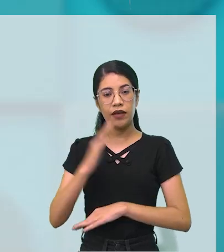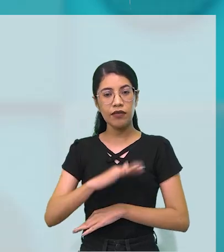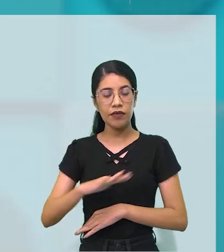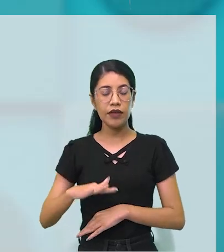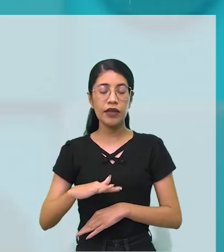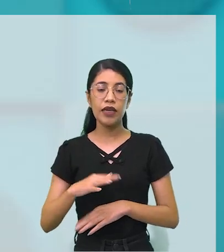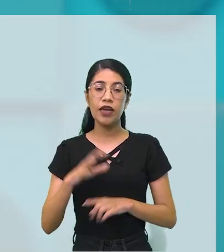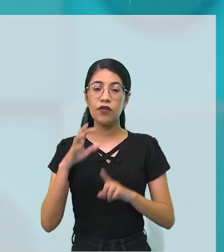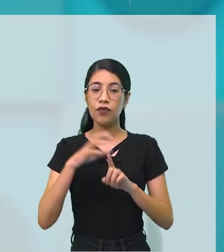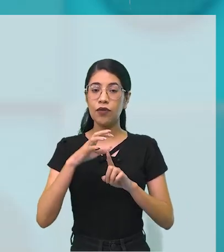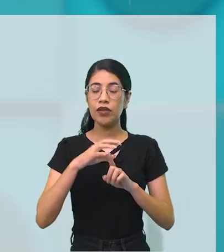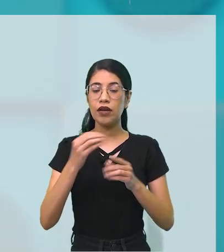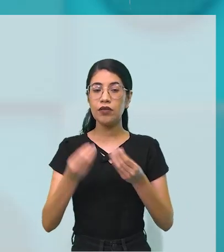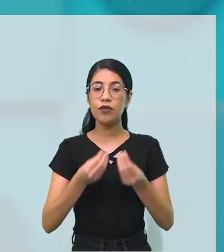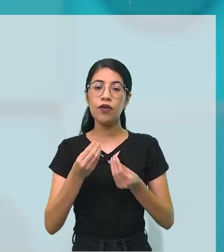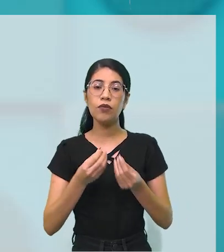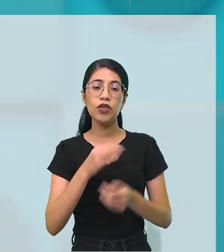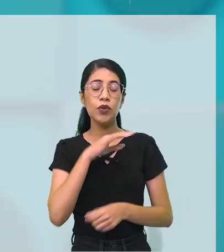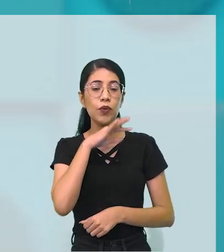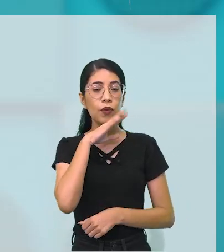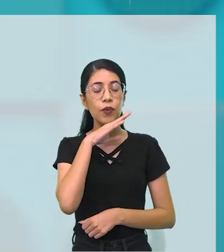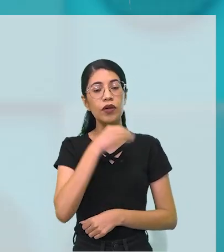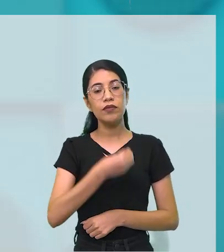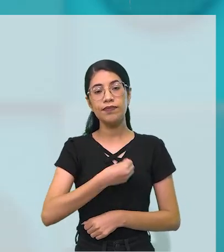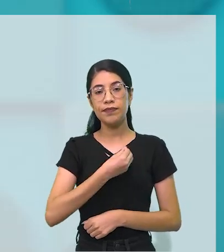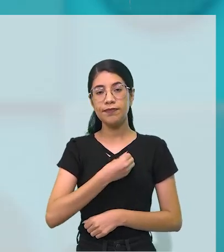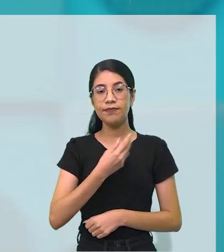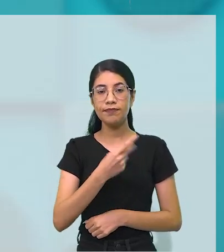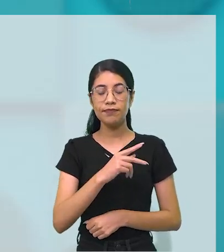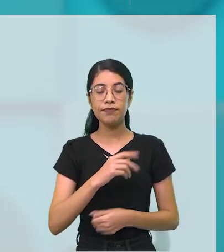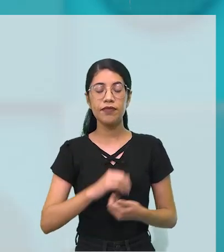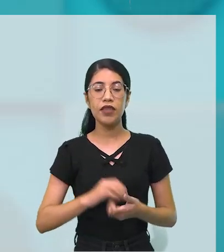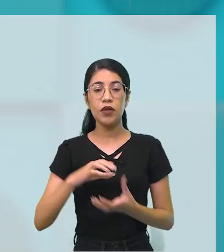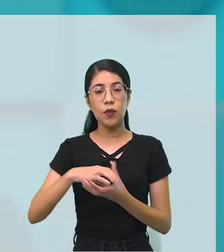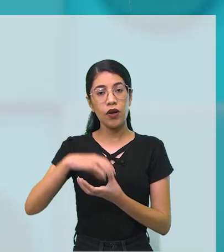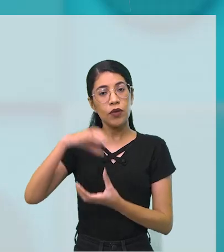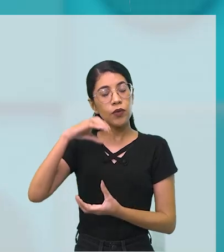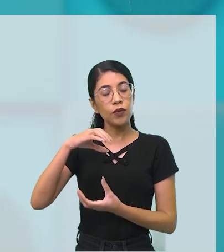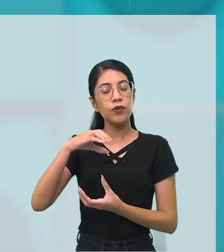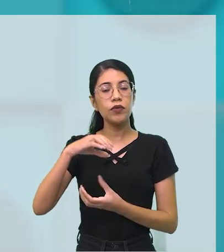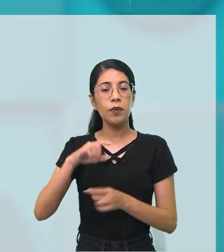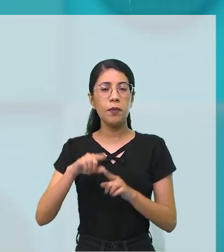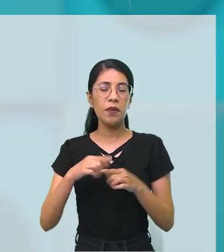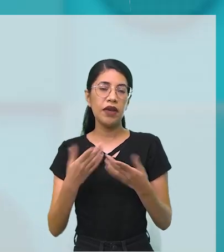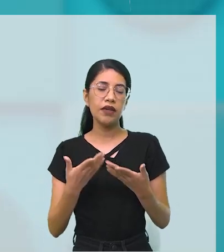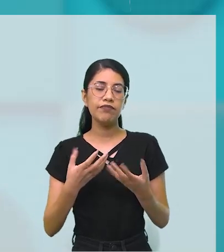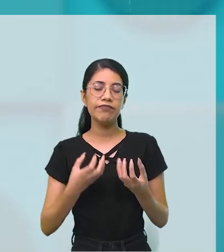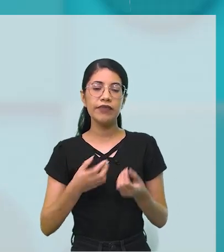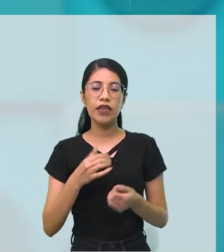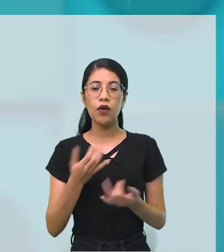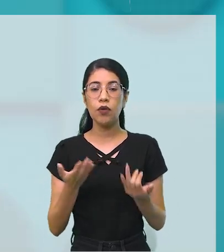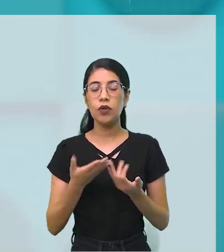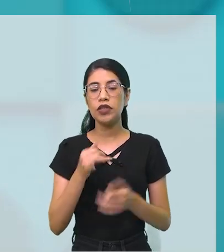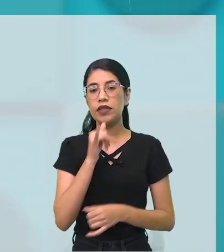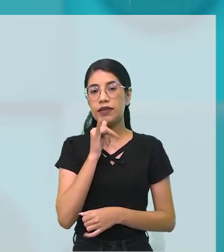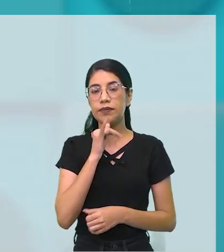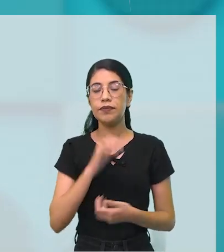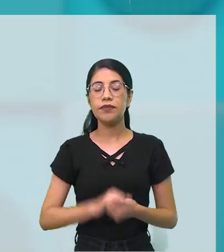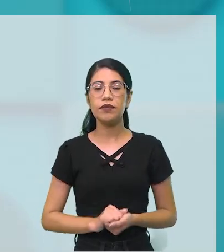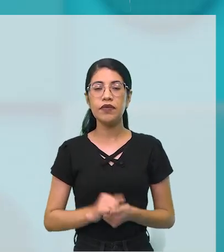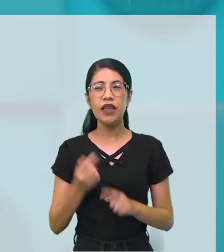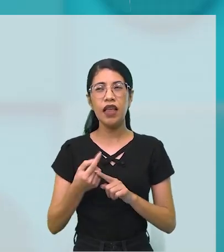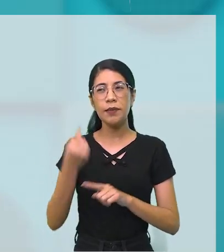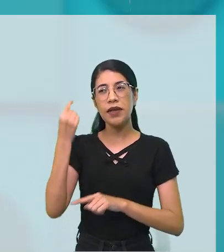influenciar de forma negativa, certo? No adulto dele. Porque às vezes fala assim, a gente não tem, hoje em dia não é assim, quando eu